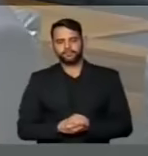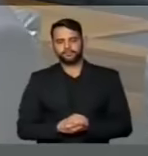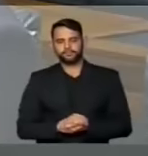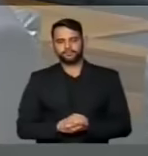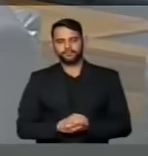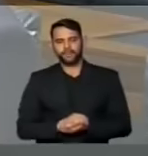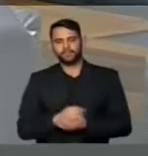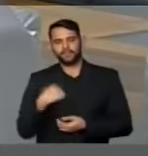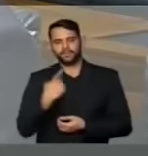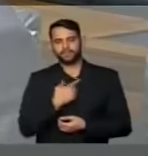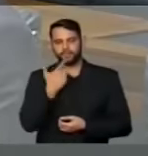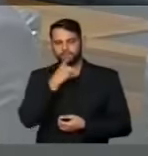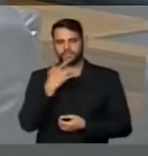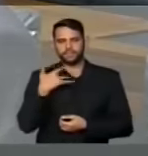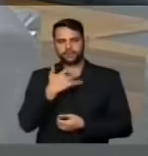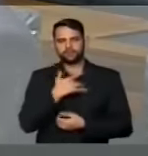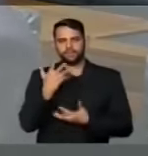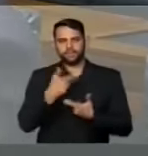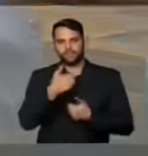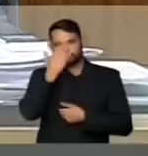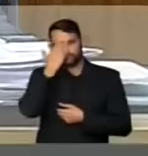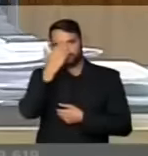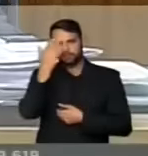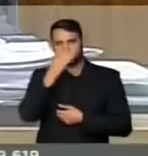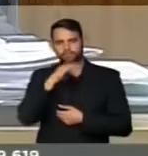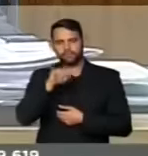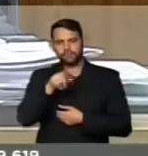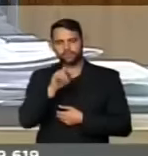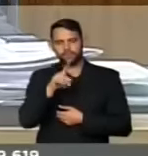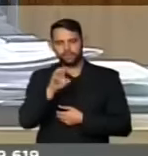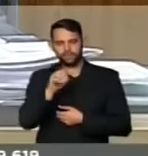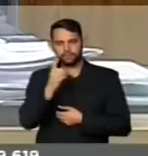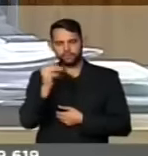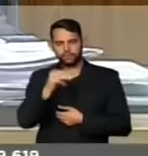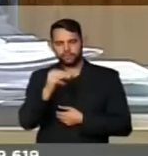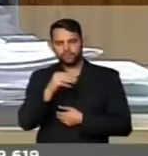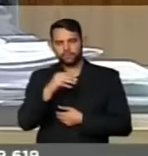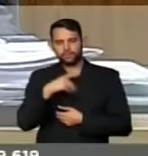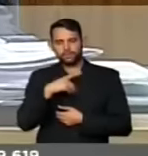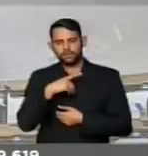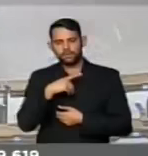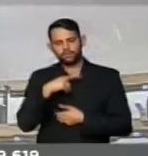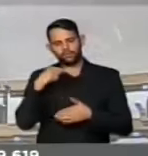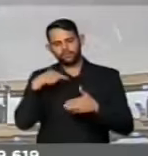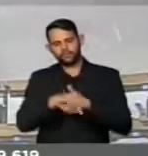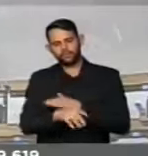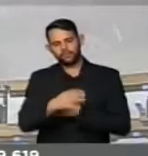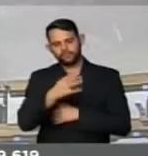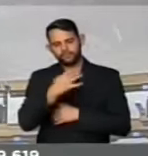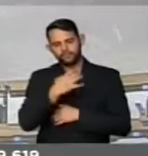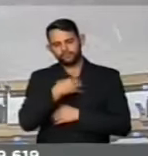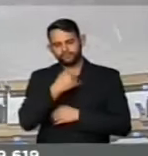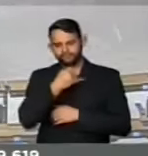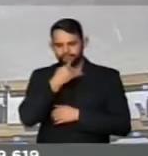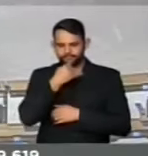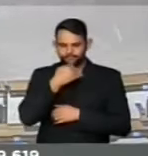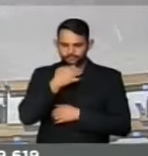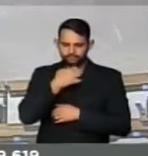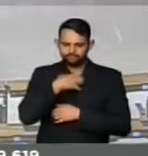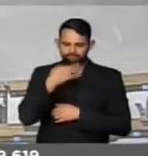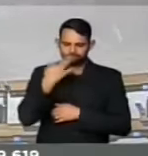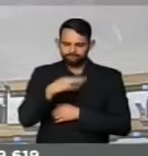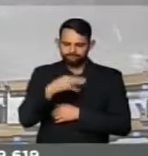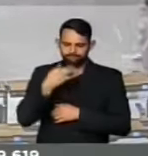municípios. Para que a gente tenha uma saúde de qualidade. Obrigado, senhor presidente. Major Olímpio, um minuto. É com profundo pesar, tristeza,